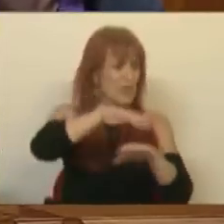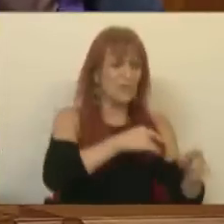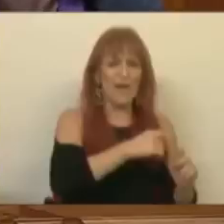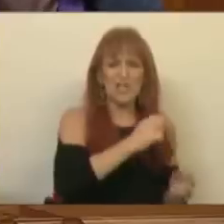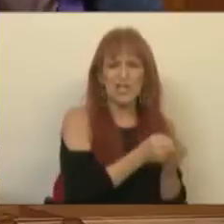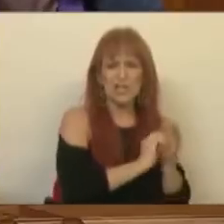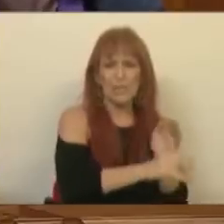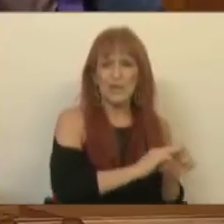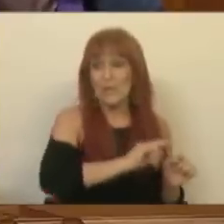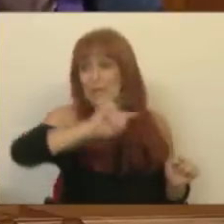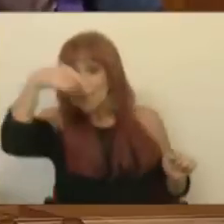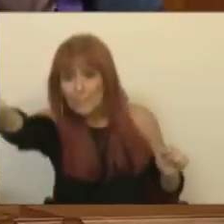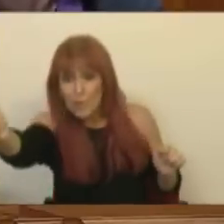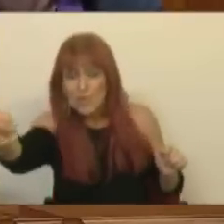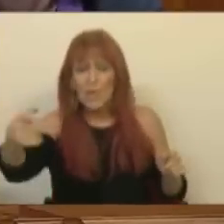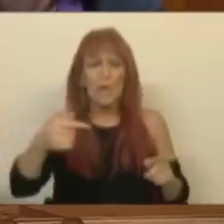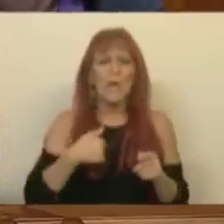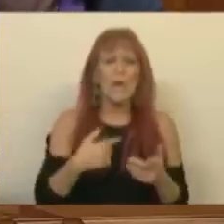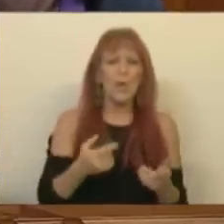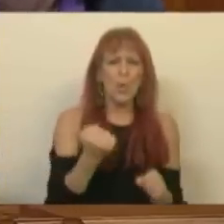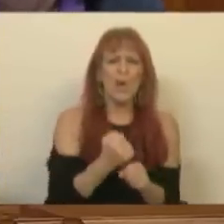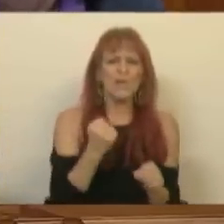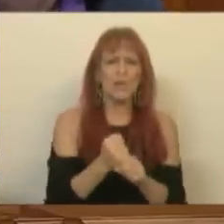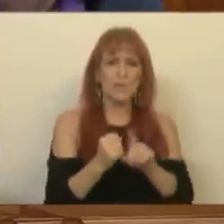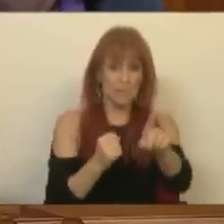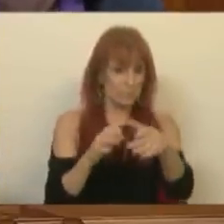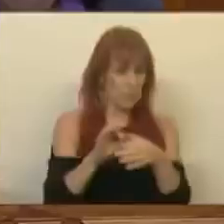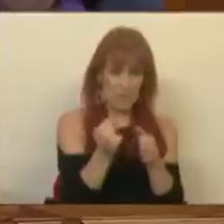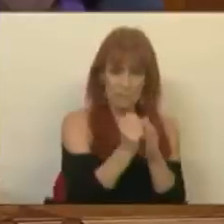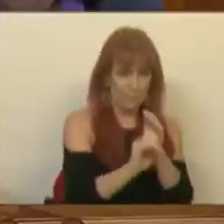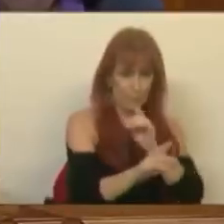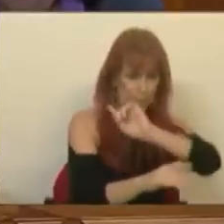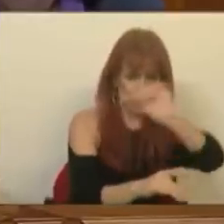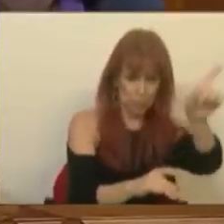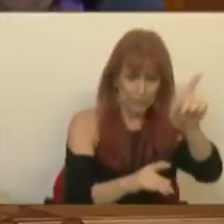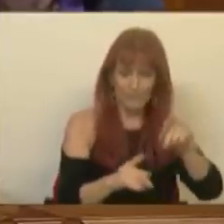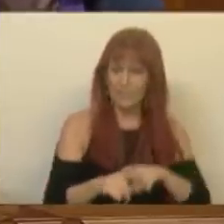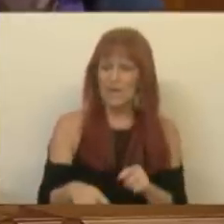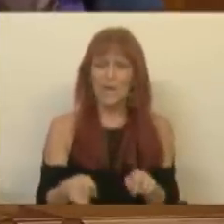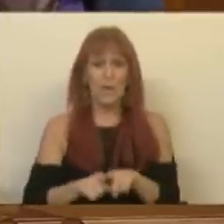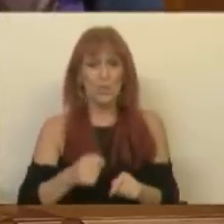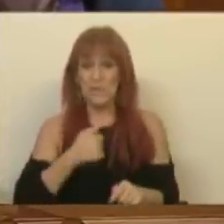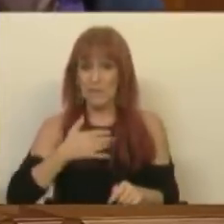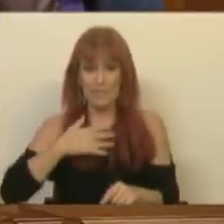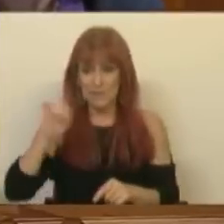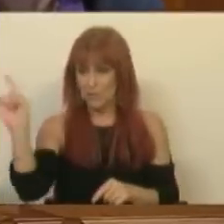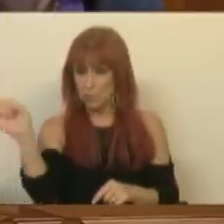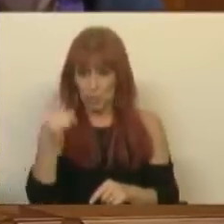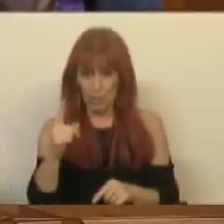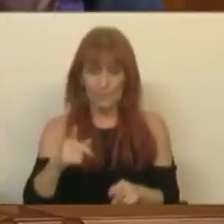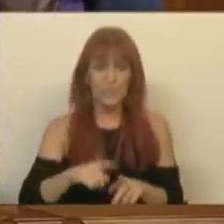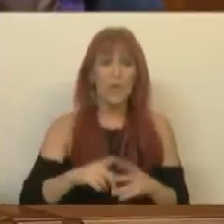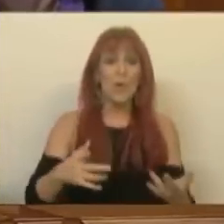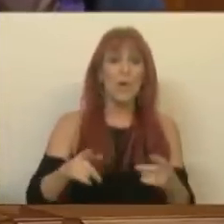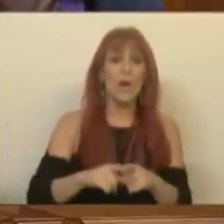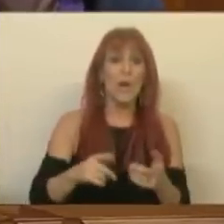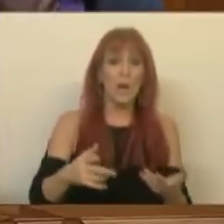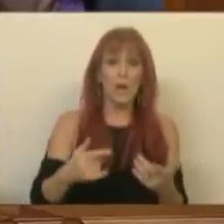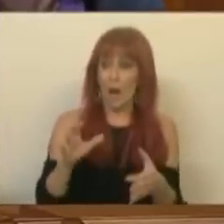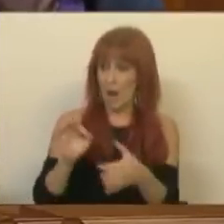esse despacho importante eu não vou agir nem sobre outros pais nem sobre a empresa aqui